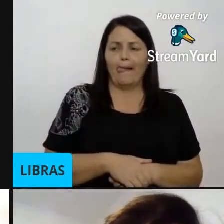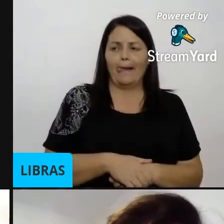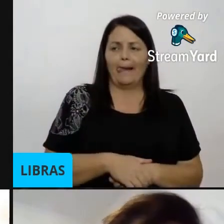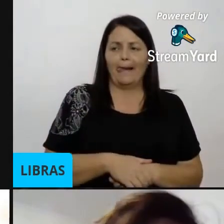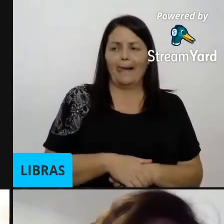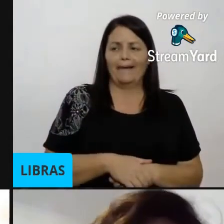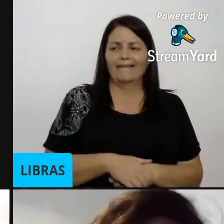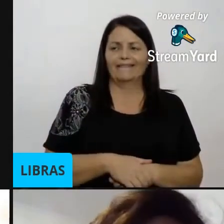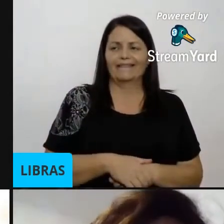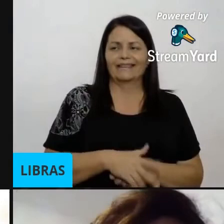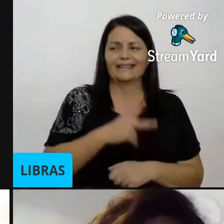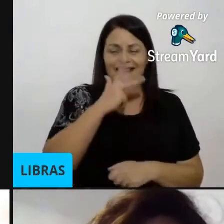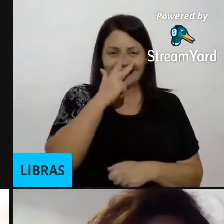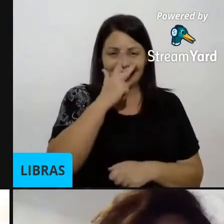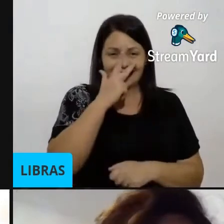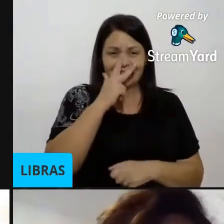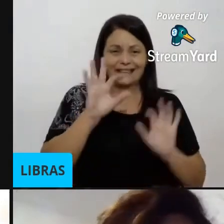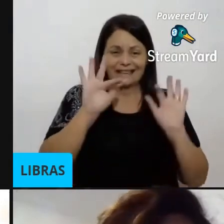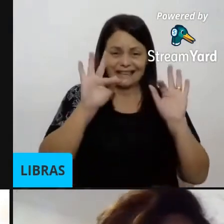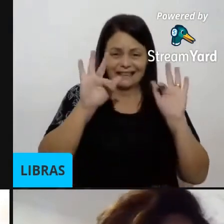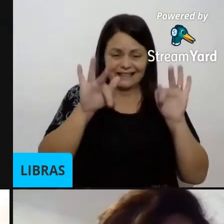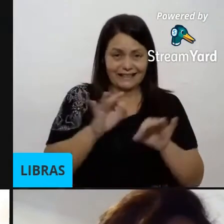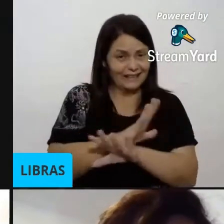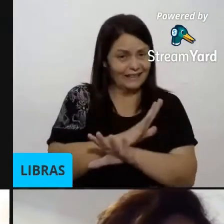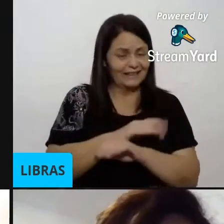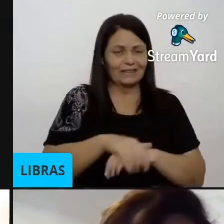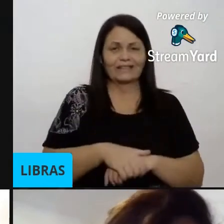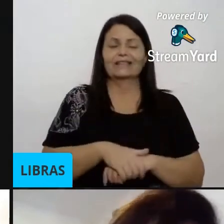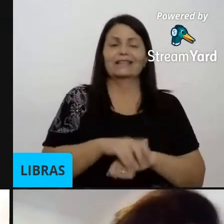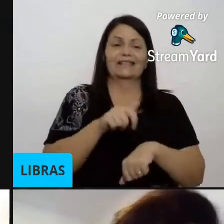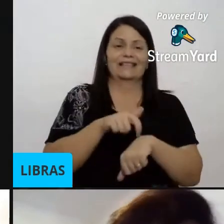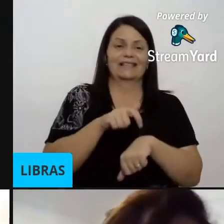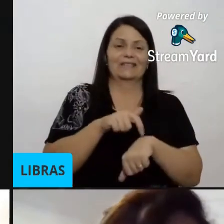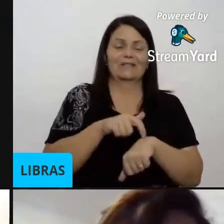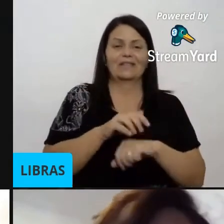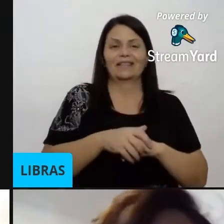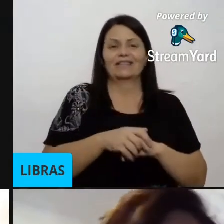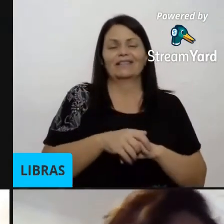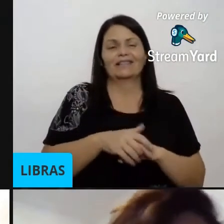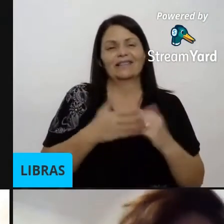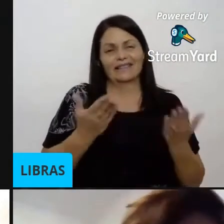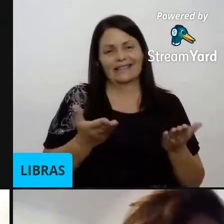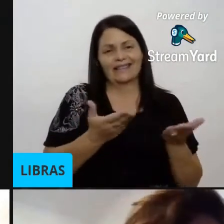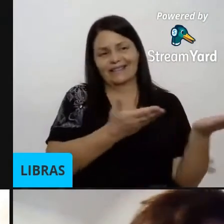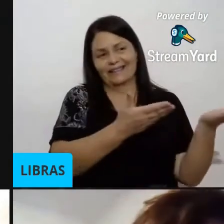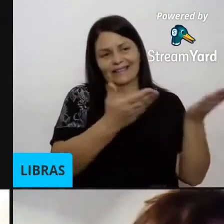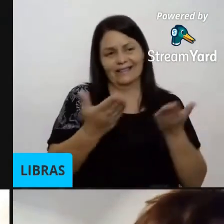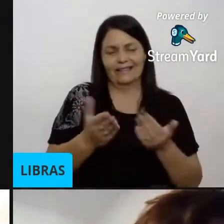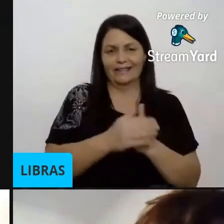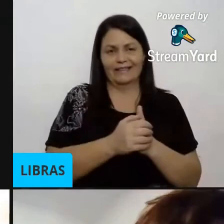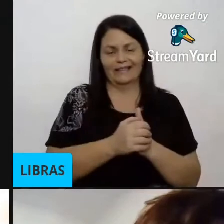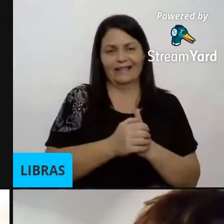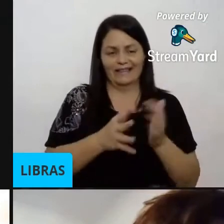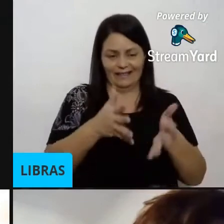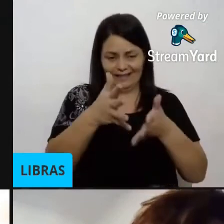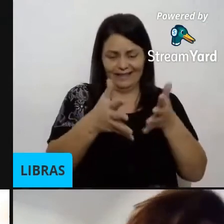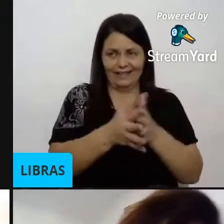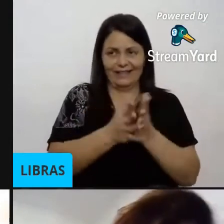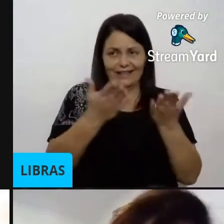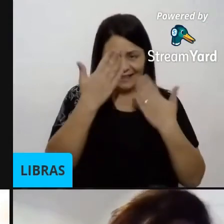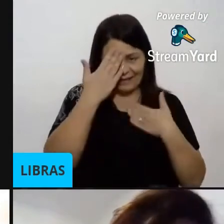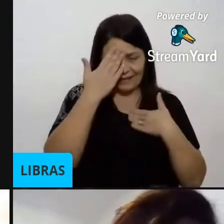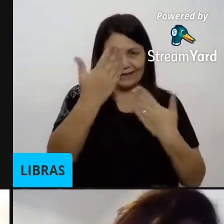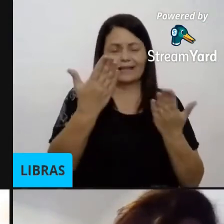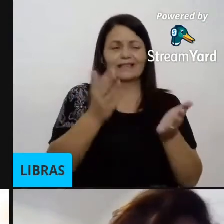Então, acho que nós encerramos, né, esse momento. Fica com o senhor a última palavra. Eu quero